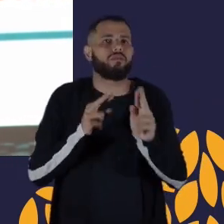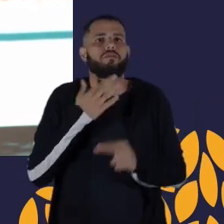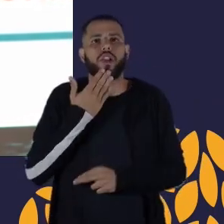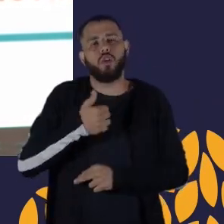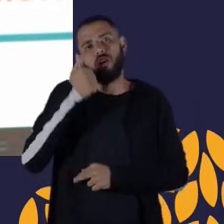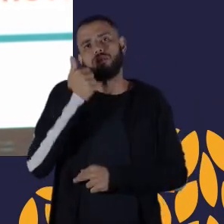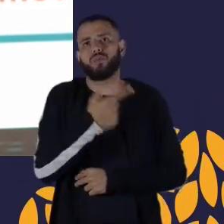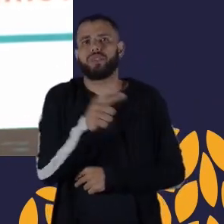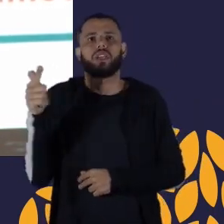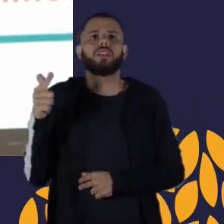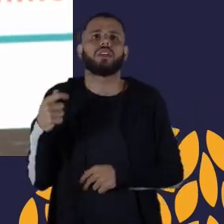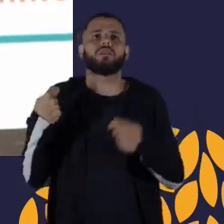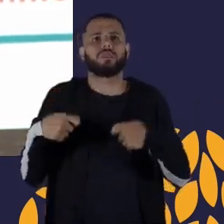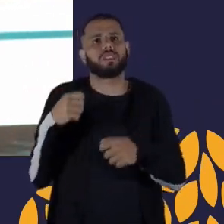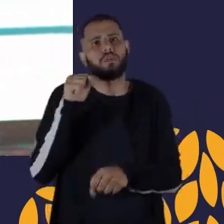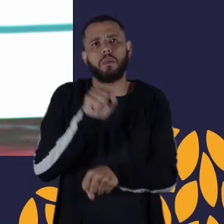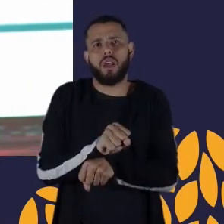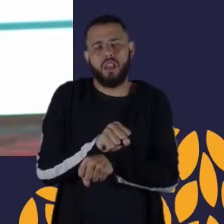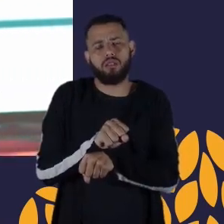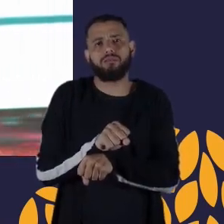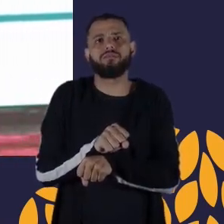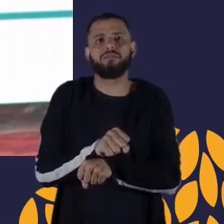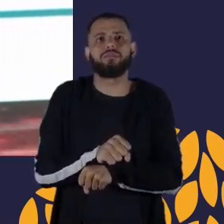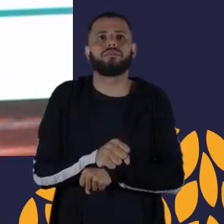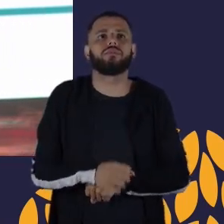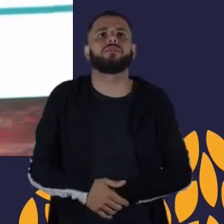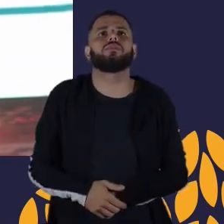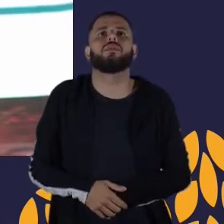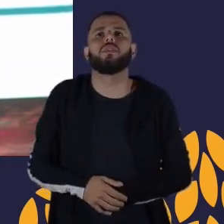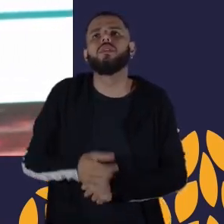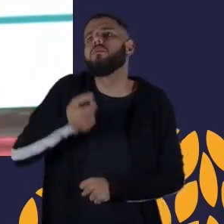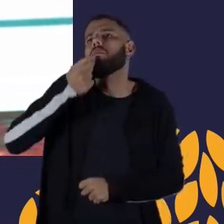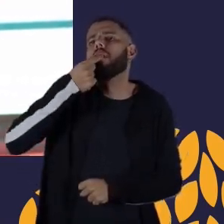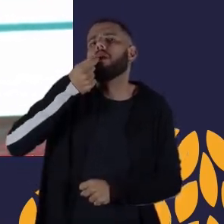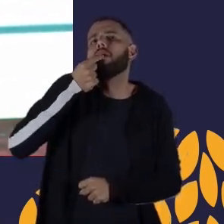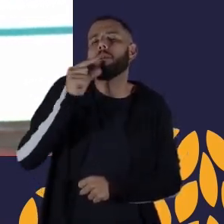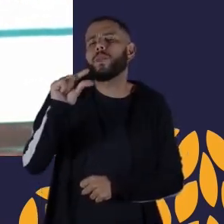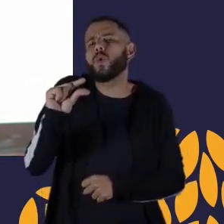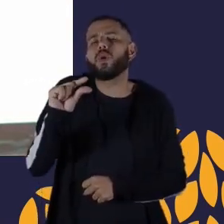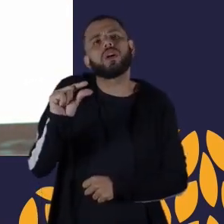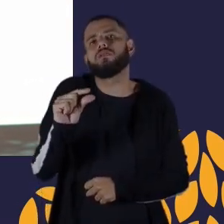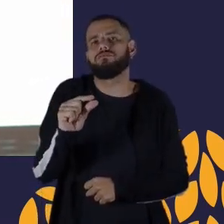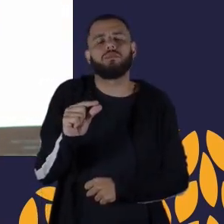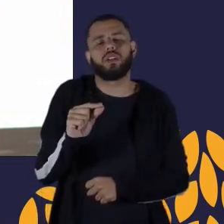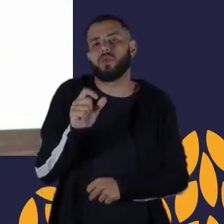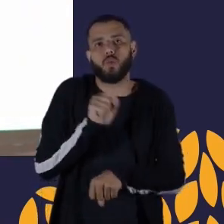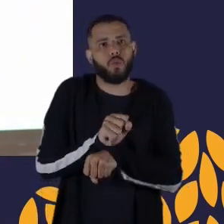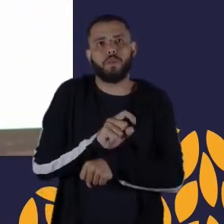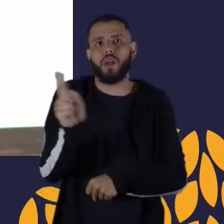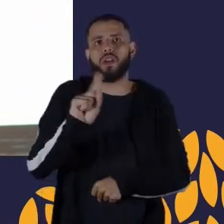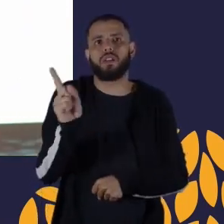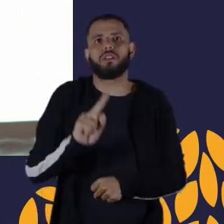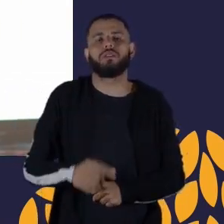parar. Não é assim. Com doses baixas não acontece.